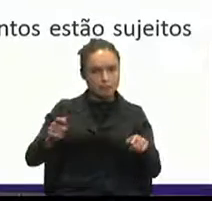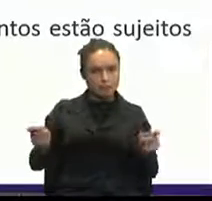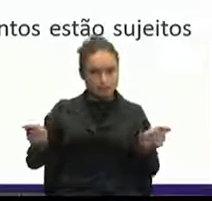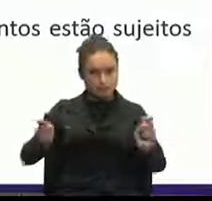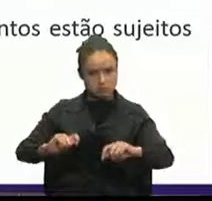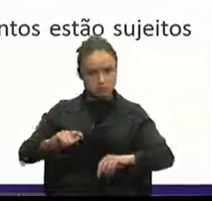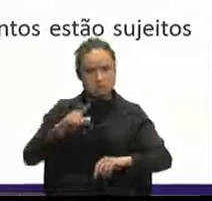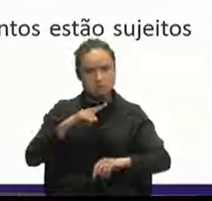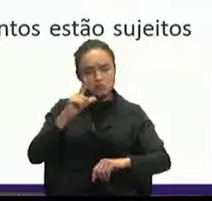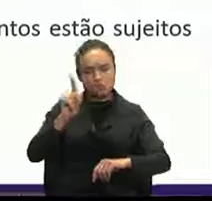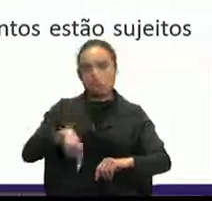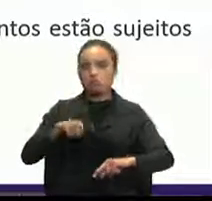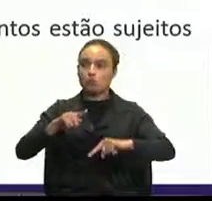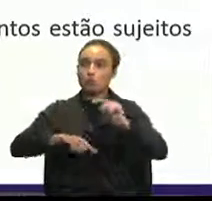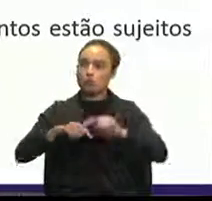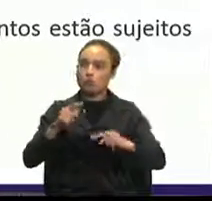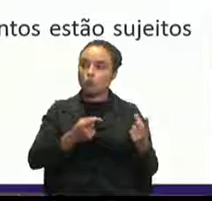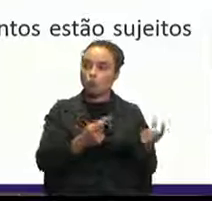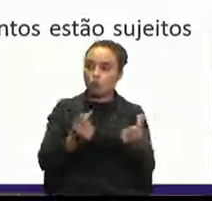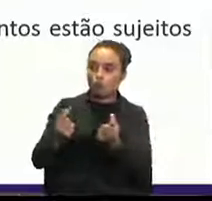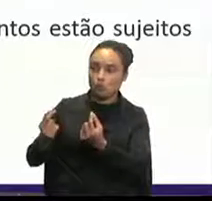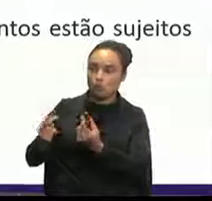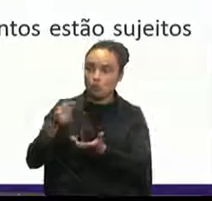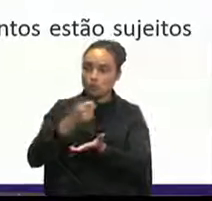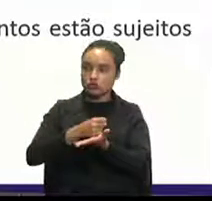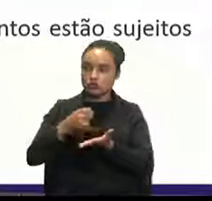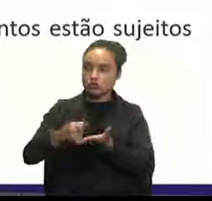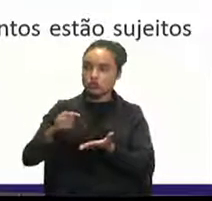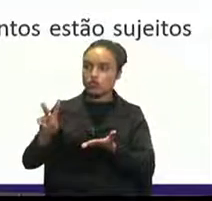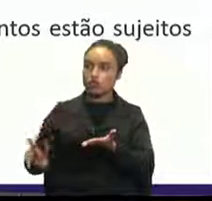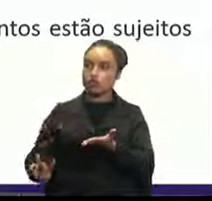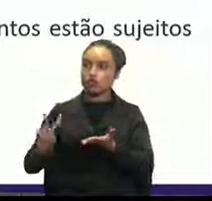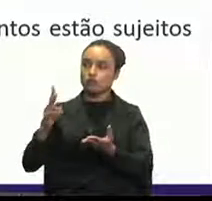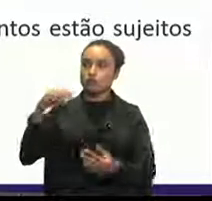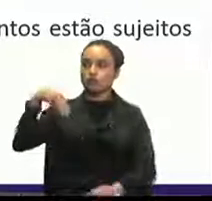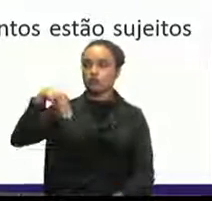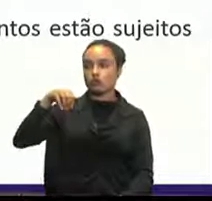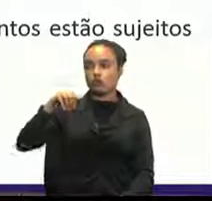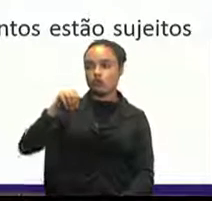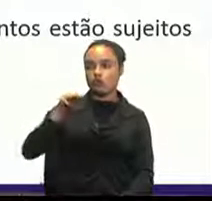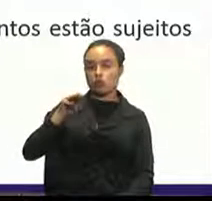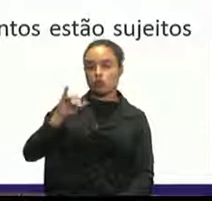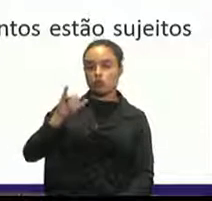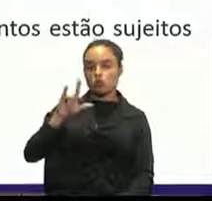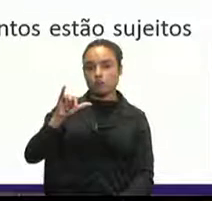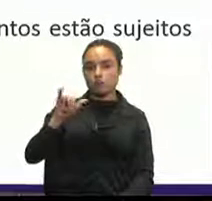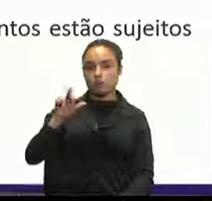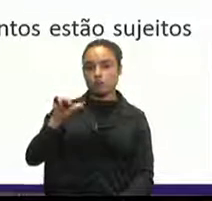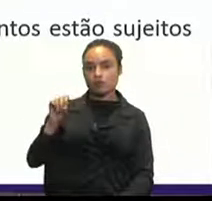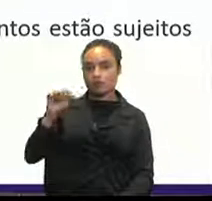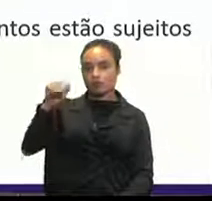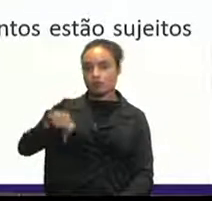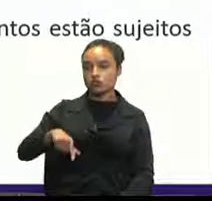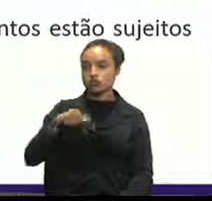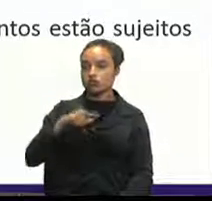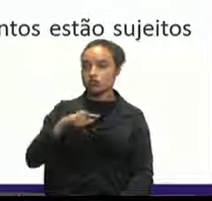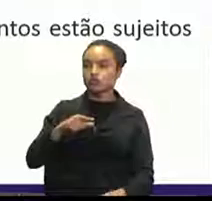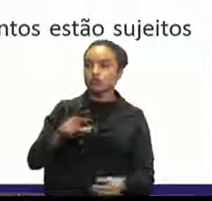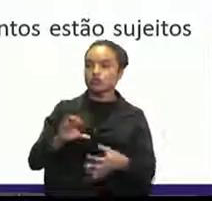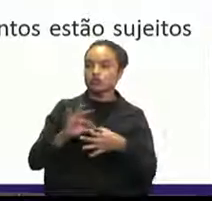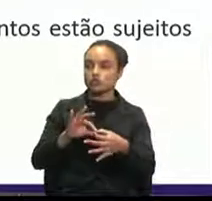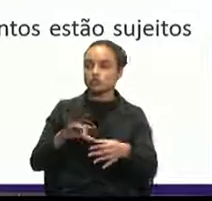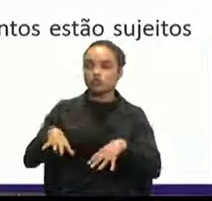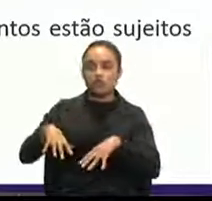seja os preços dos títulos e valores mobiliários nesse caso específico das ações é reflexo do desempenho esperado das